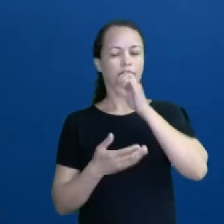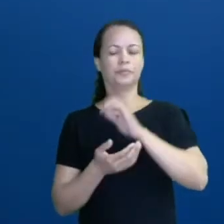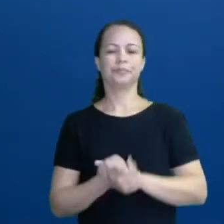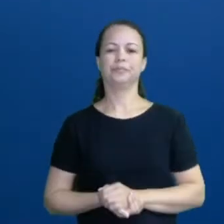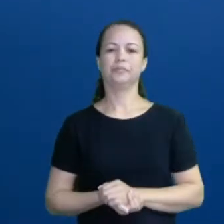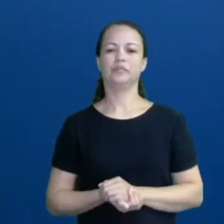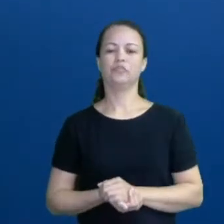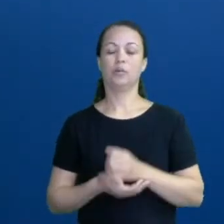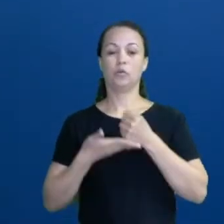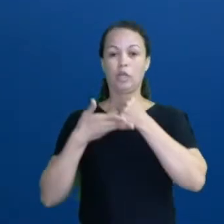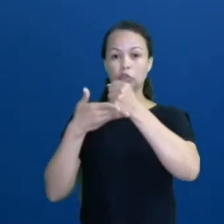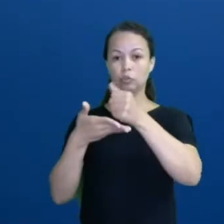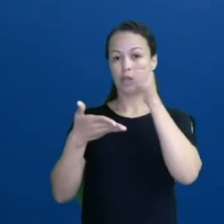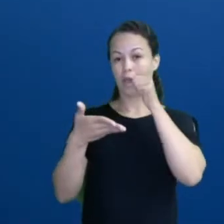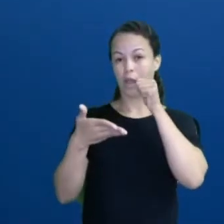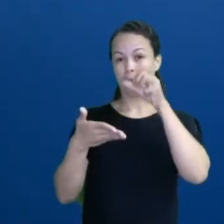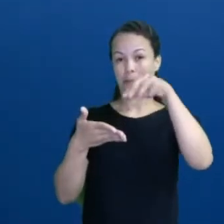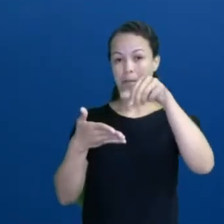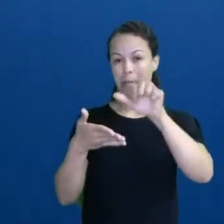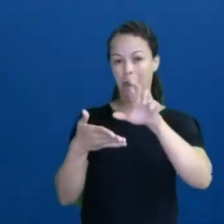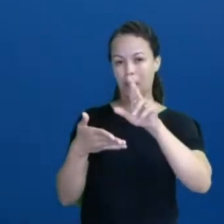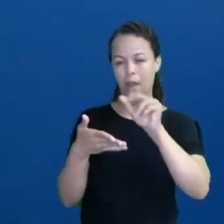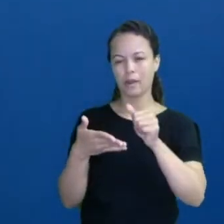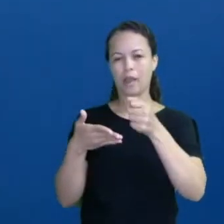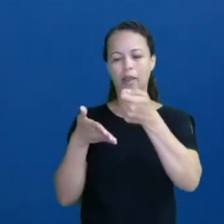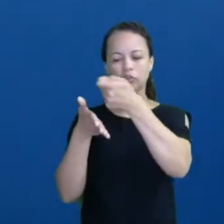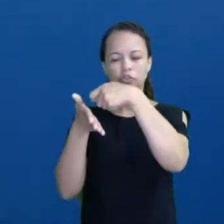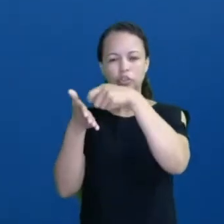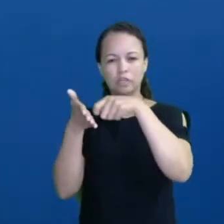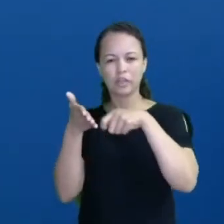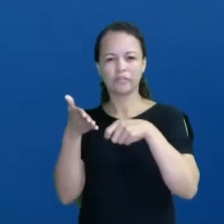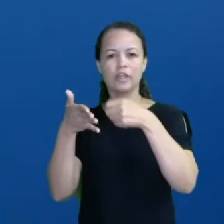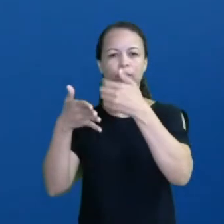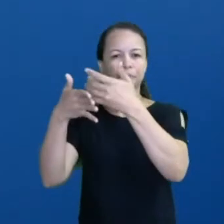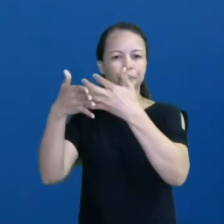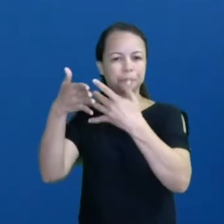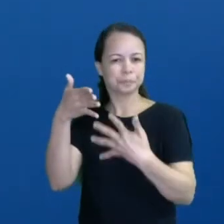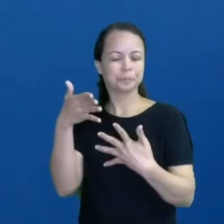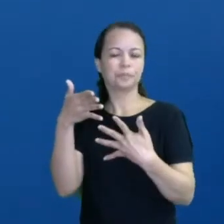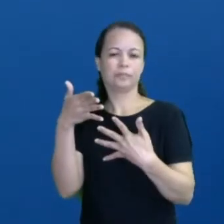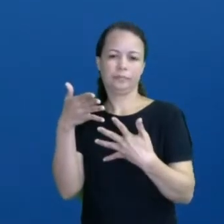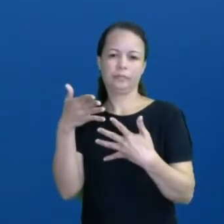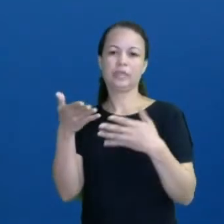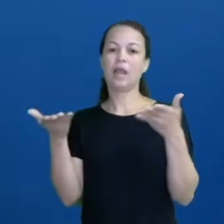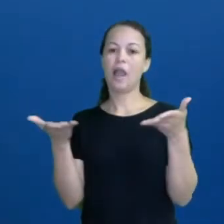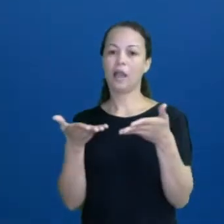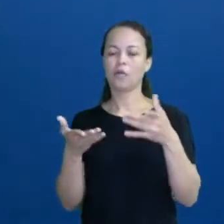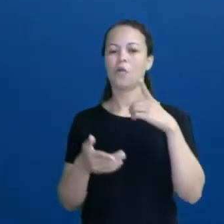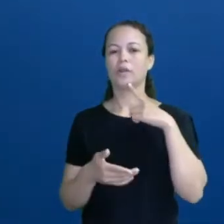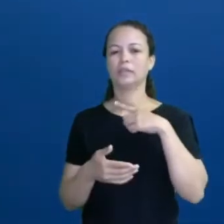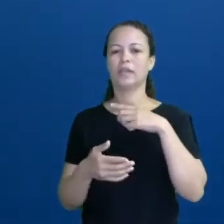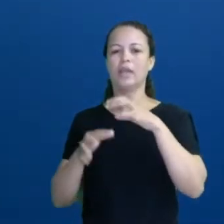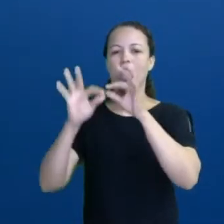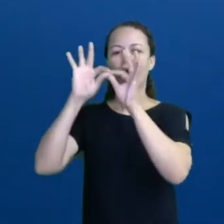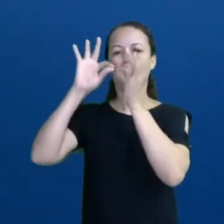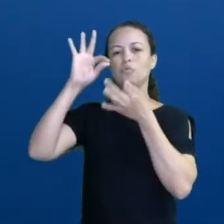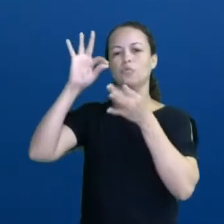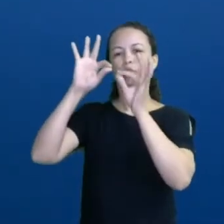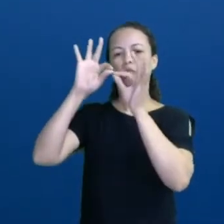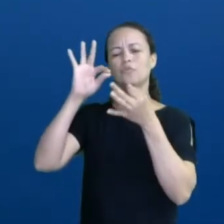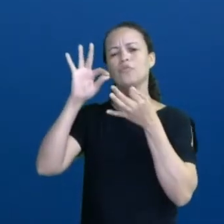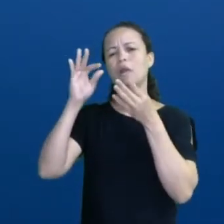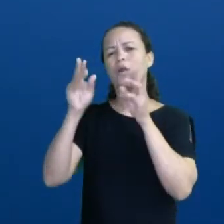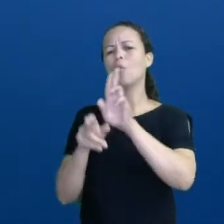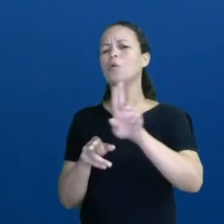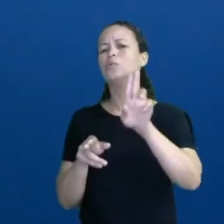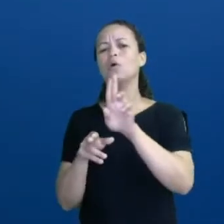a escrever aqui essas frutinhas? Tem o abacaxi e agora tem a uva. Como é que eu faço o